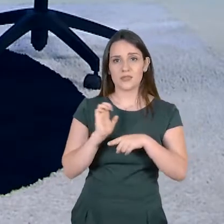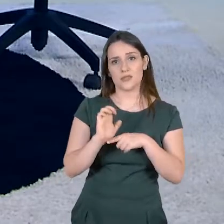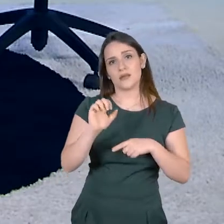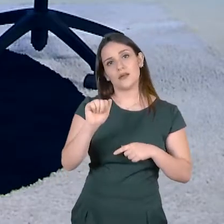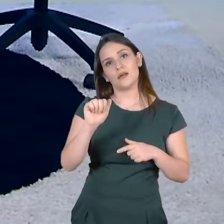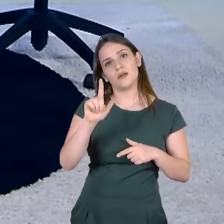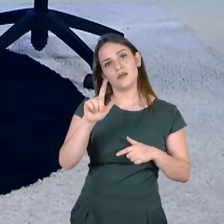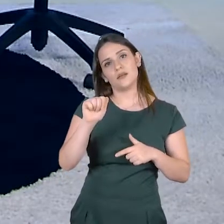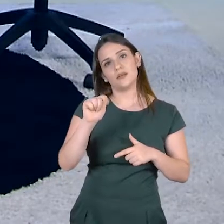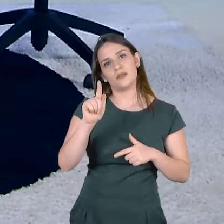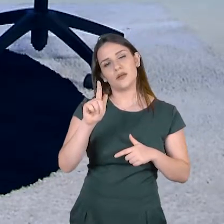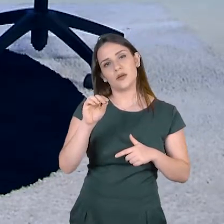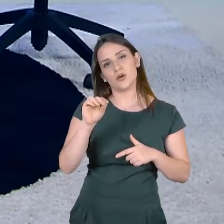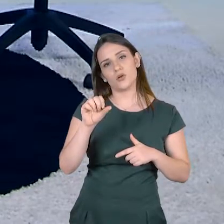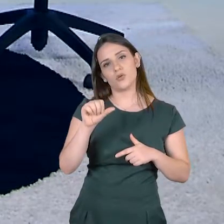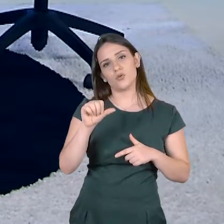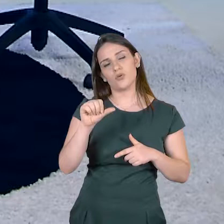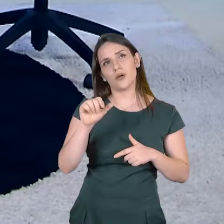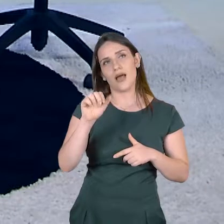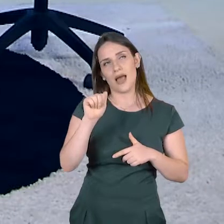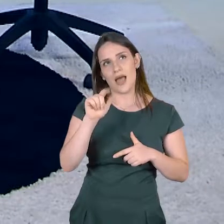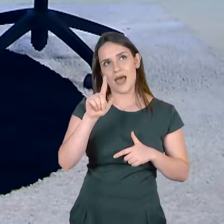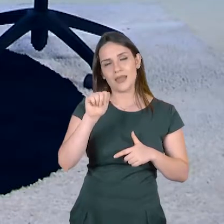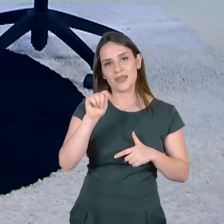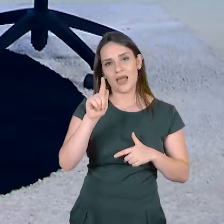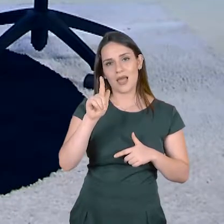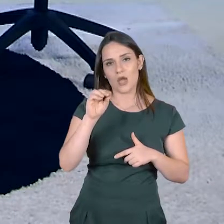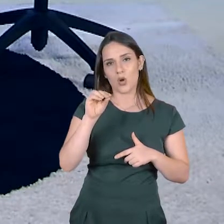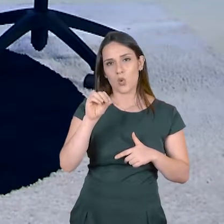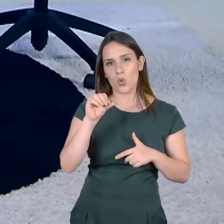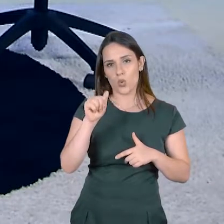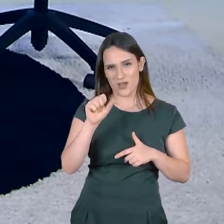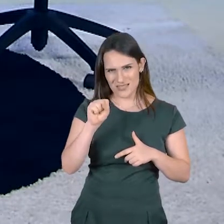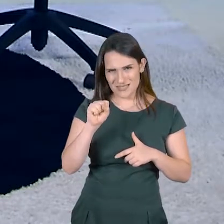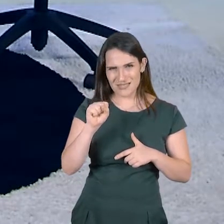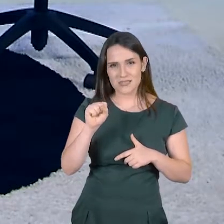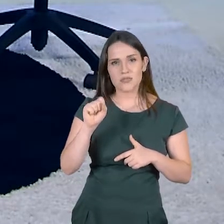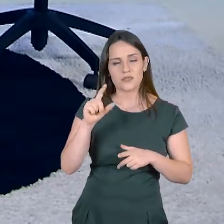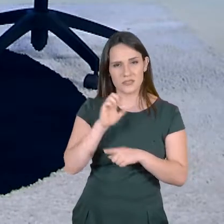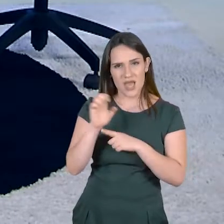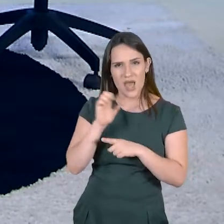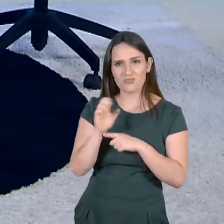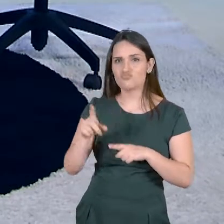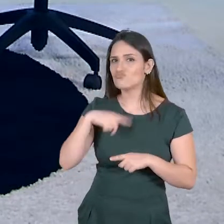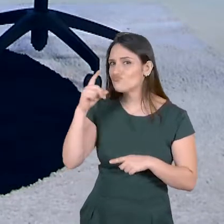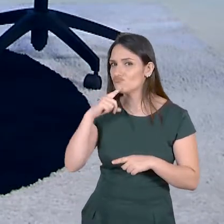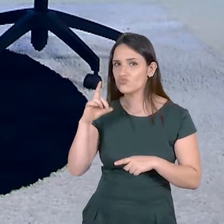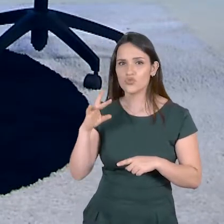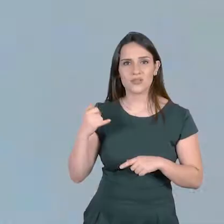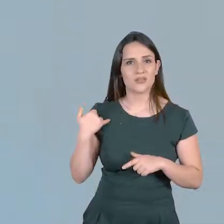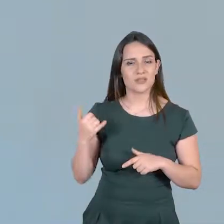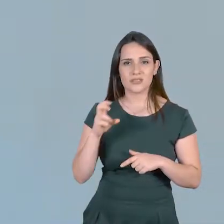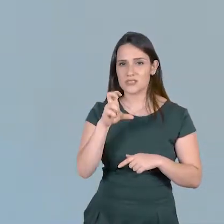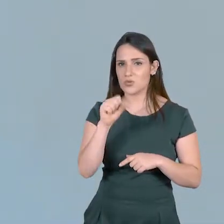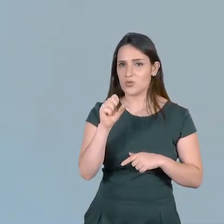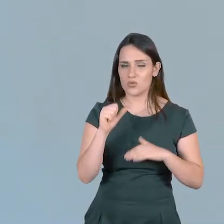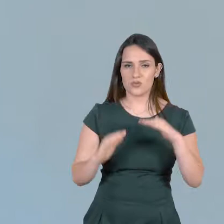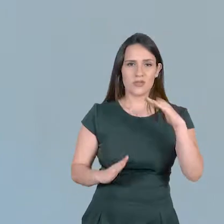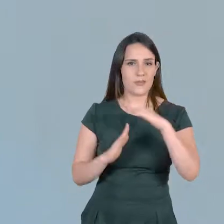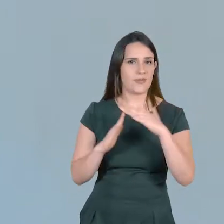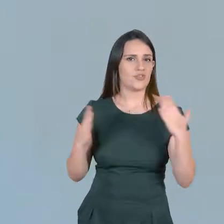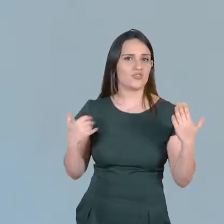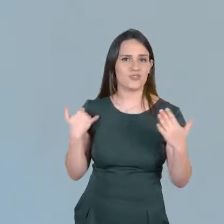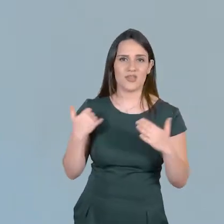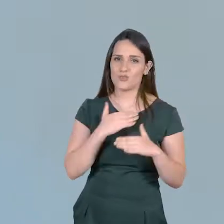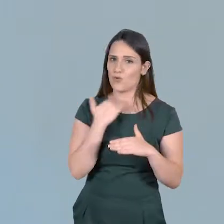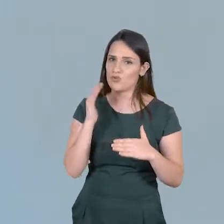de Brasil. Essas pessoas que não conseguiram nem esses 15 anos mínimo de contribuição para garantir uma aposentadoria por